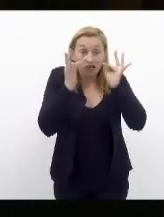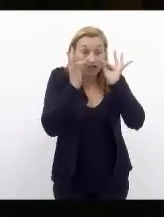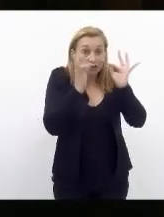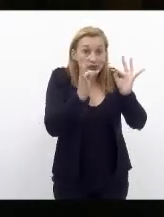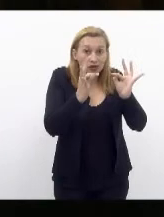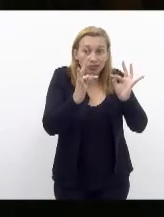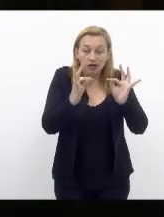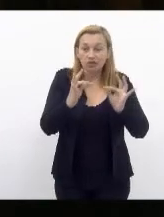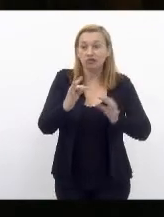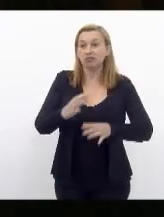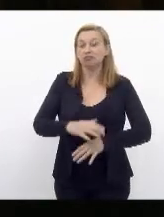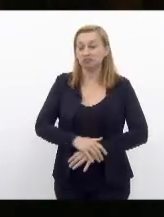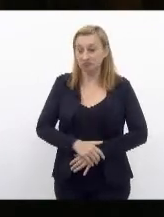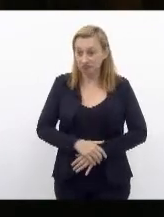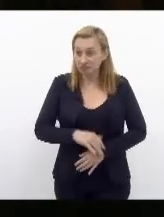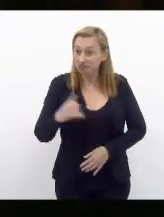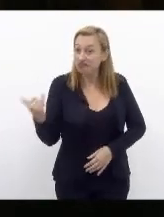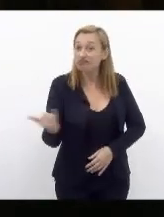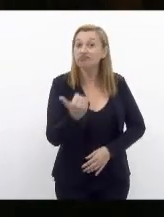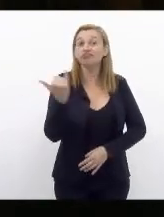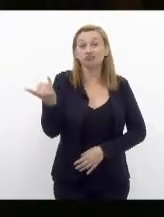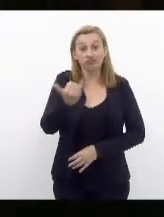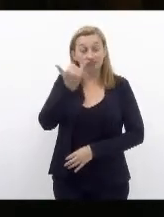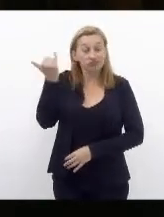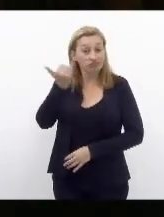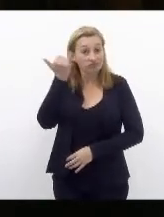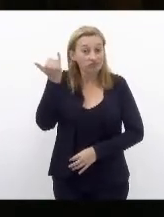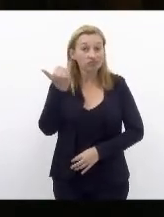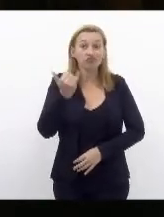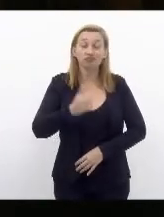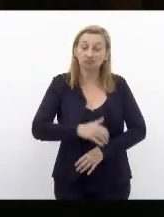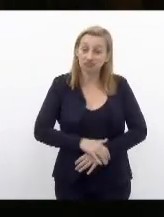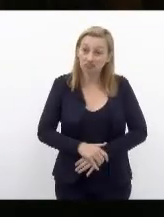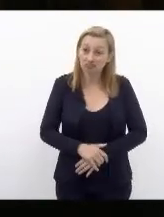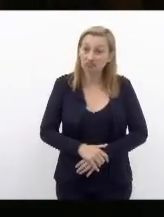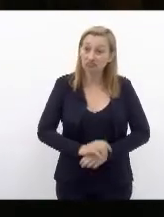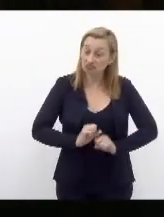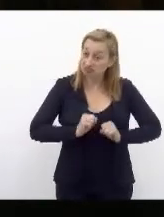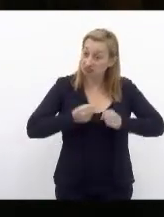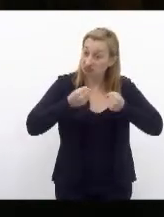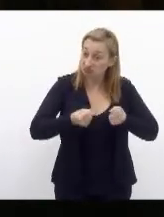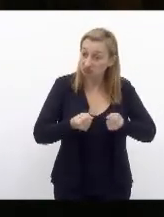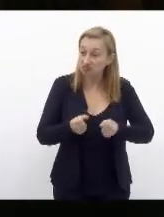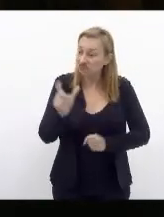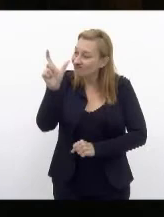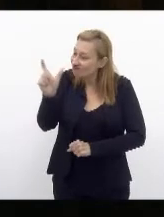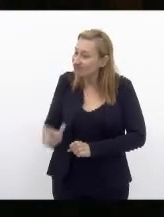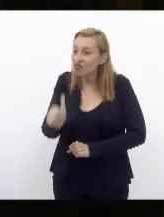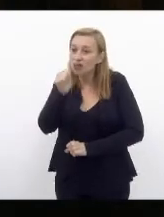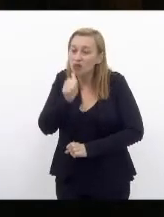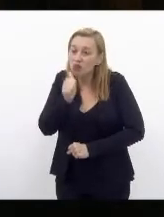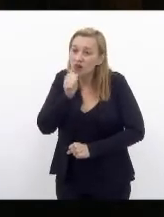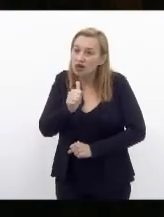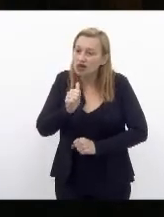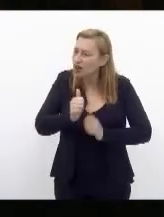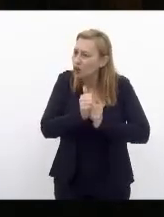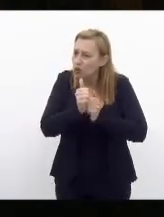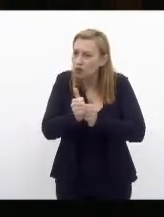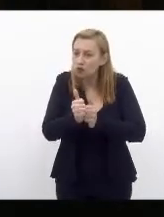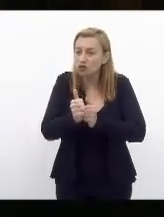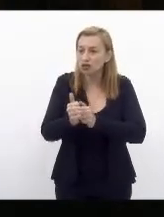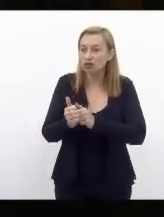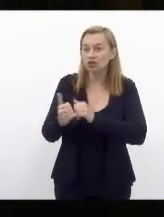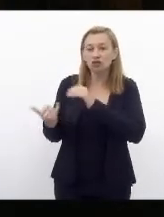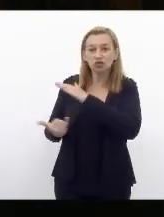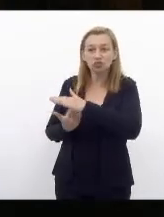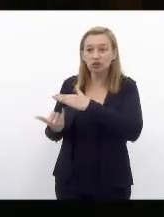pessoal da importância do vigor de uma mulher atuante na condução da maior instituição